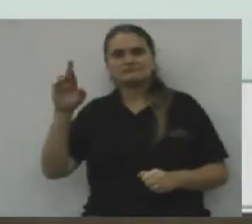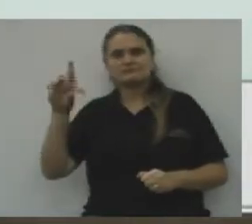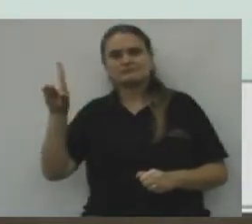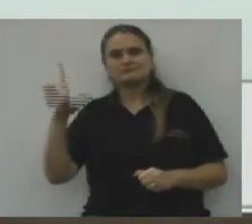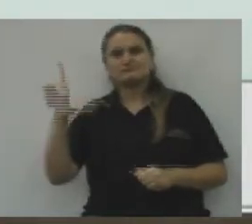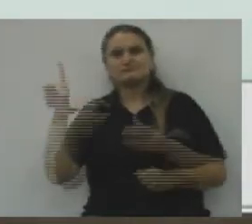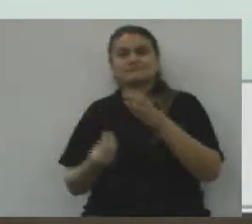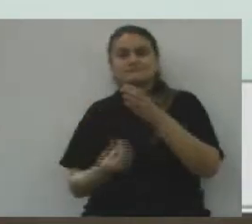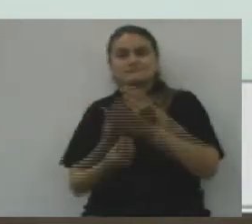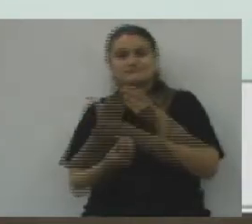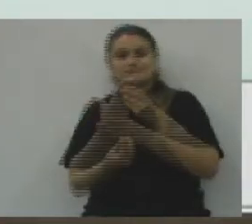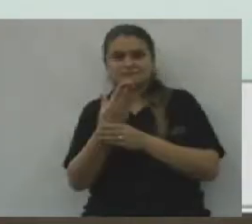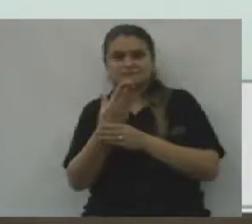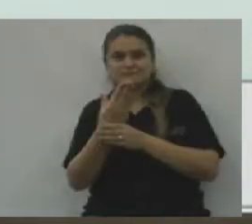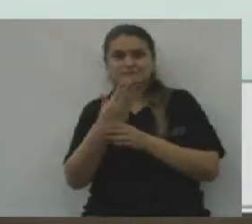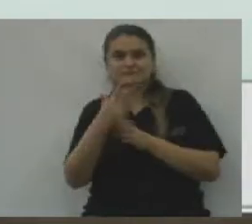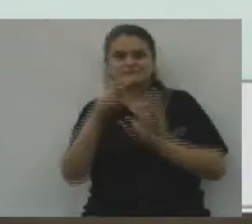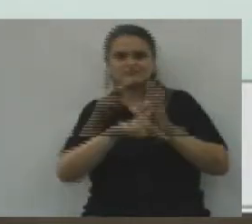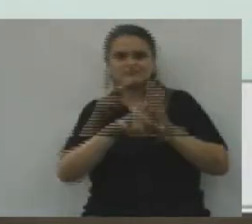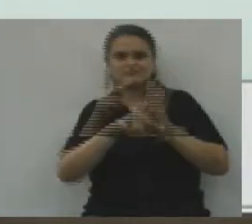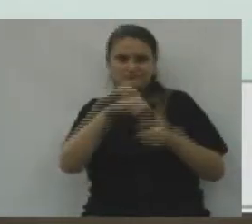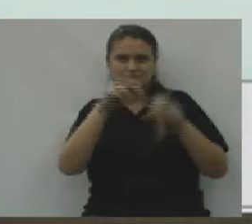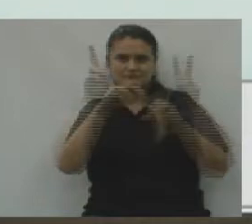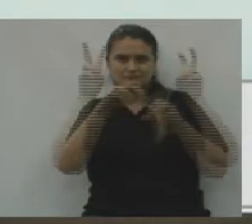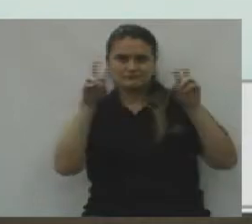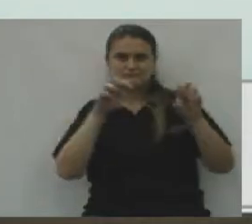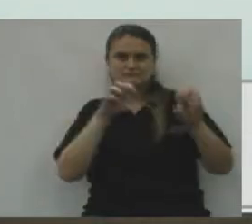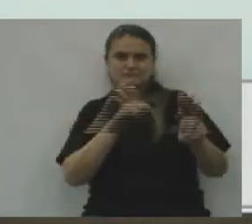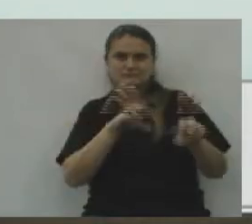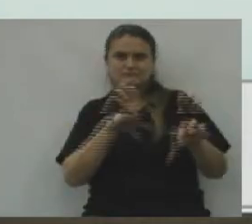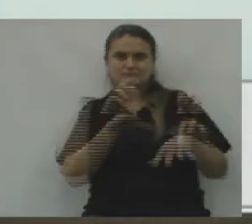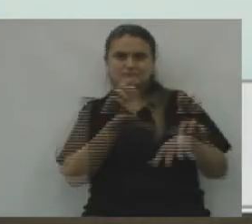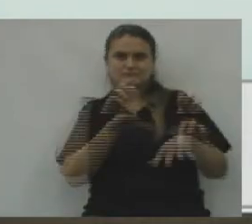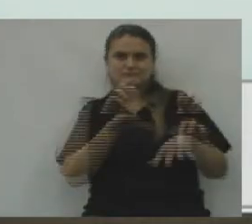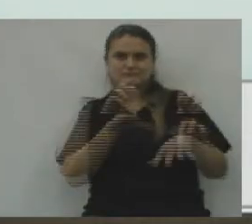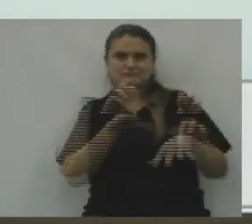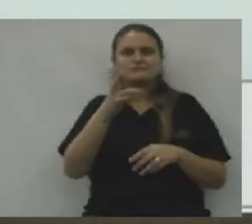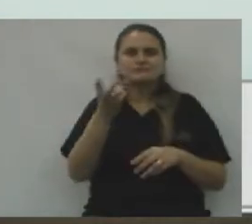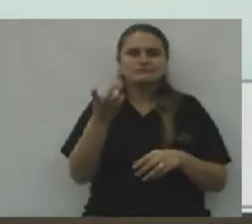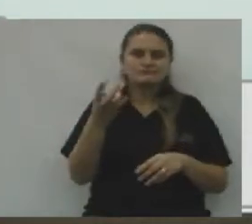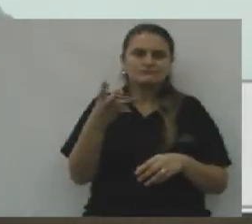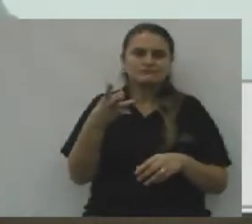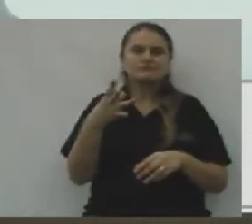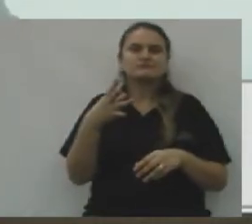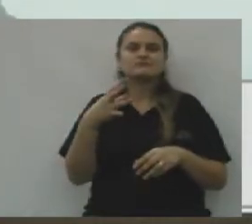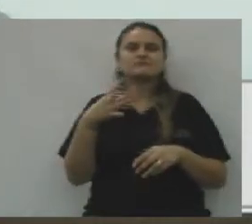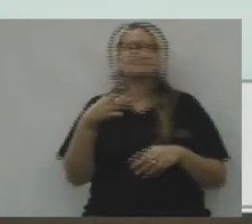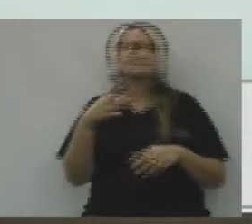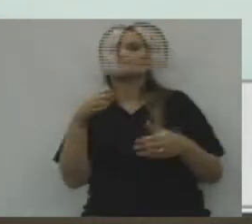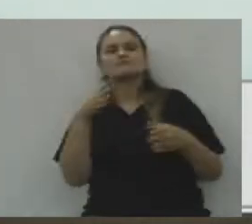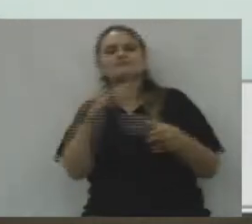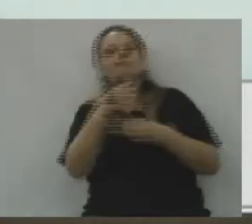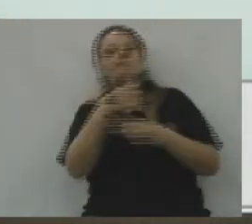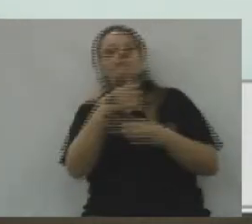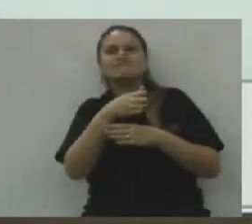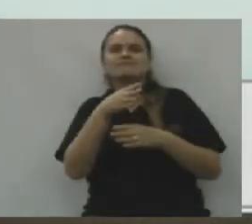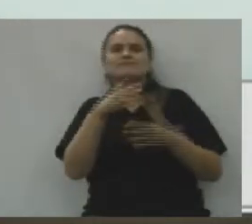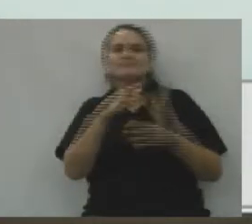de prevenção às drogas, prevenção à evasão escolar, prevenção